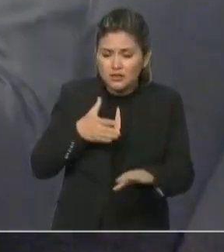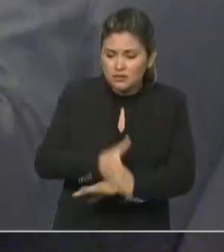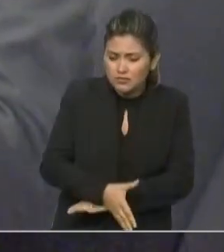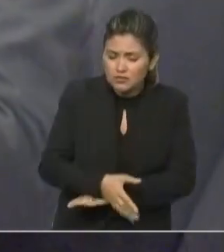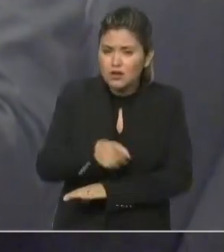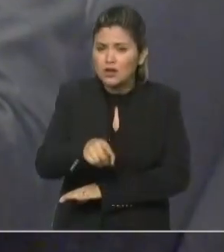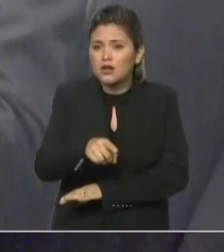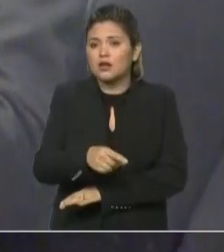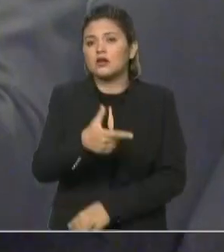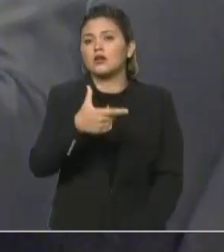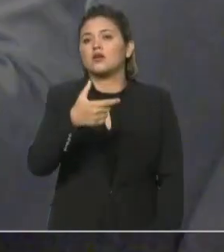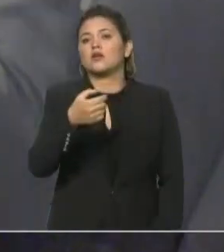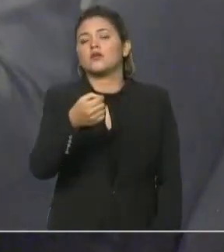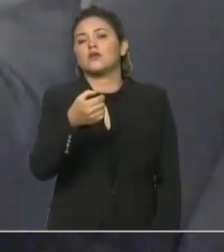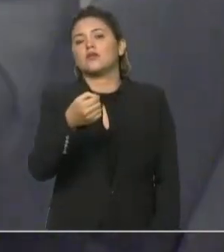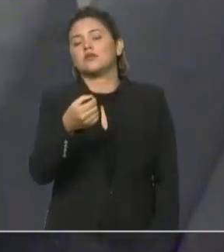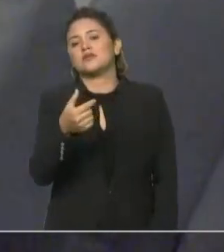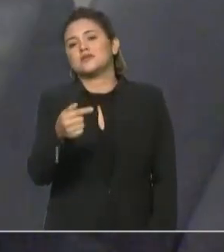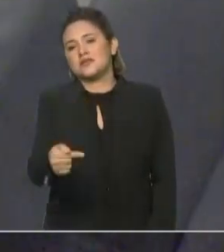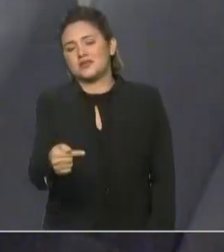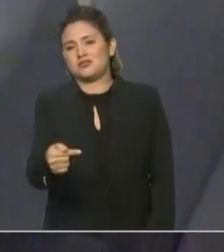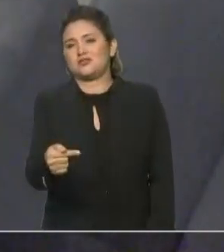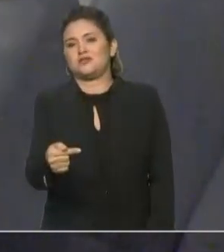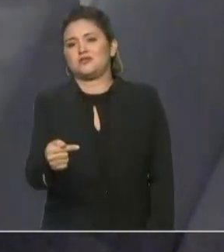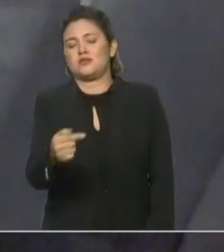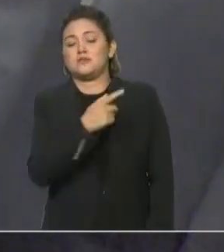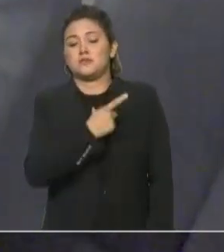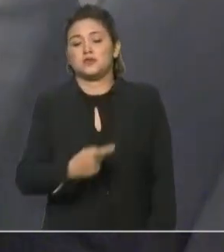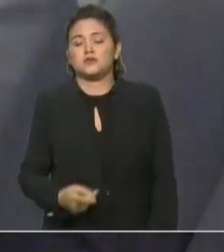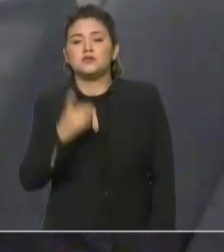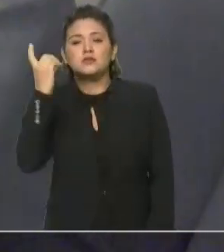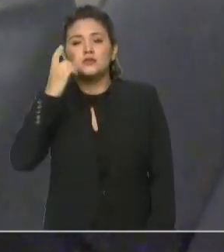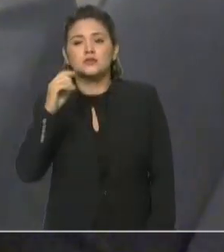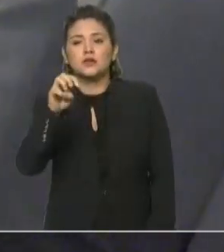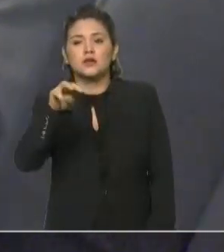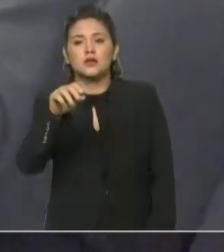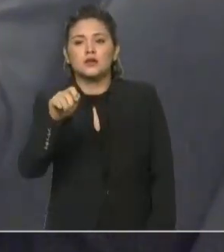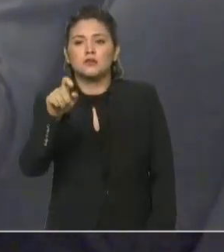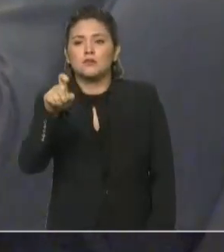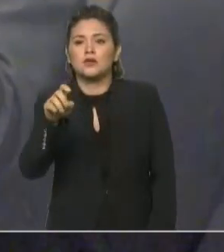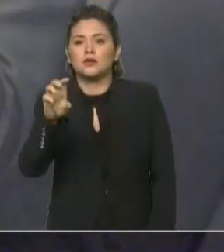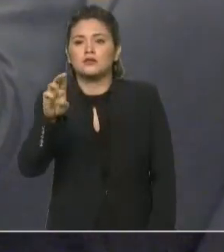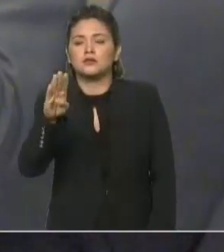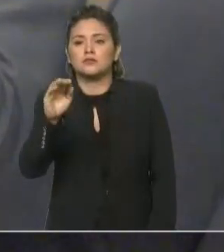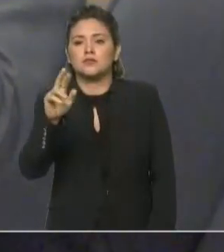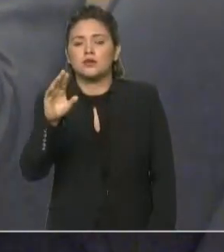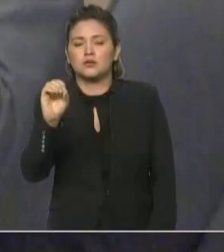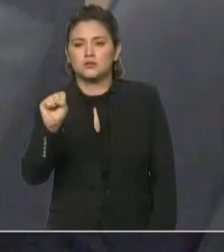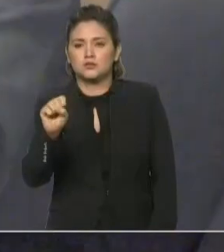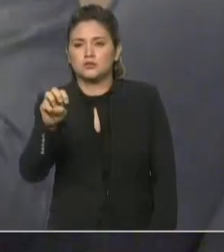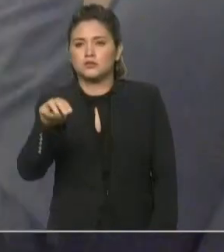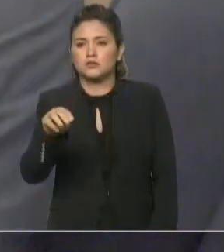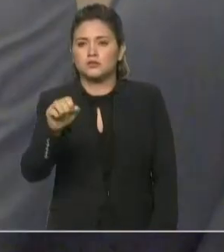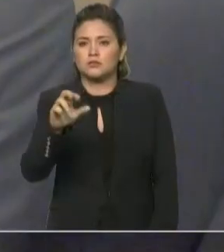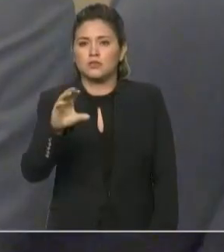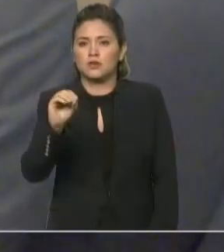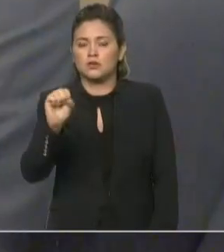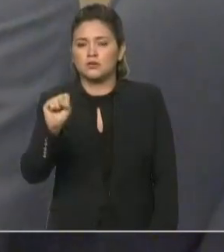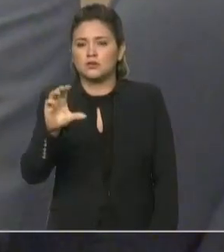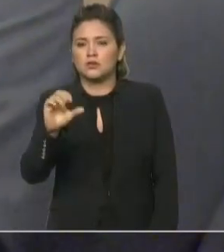em 2007, presidida pelo deputado Max Barros, Marcos Caldas e Chico